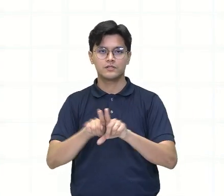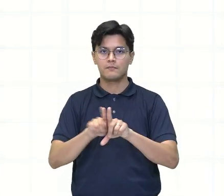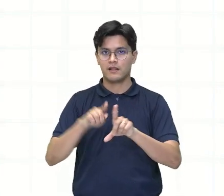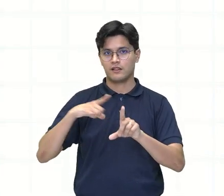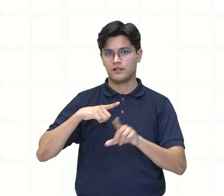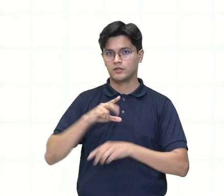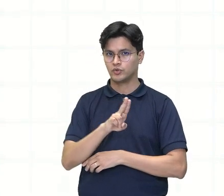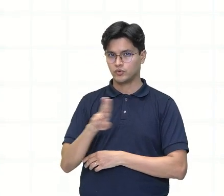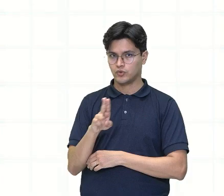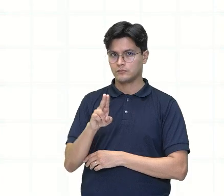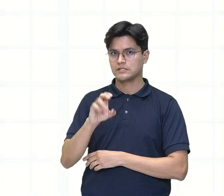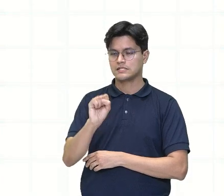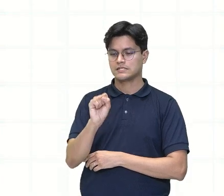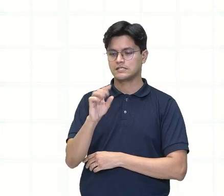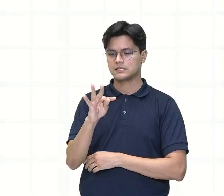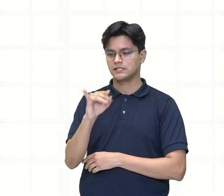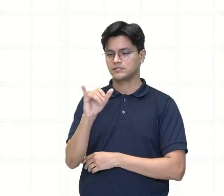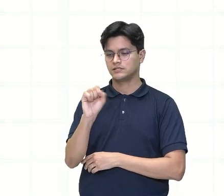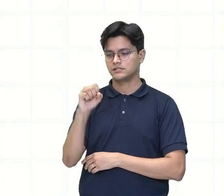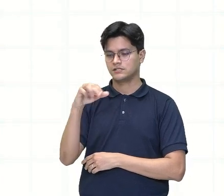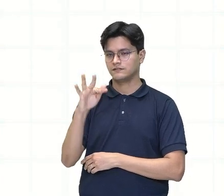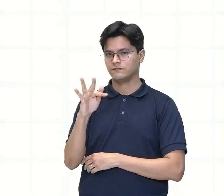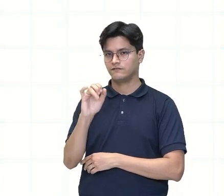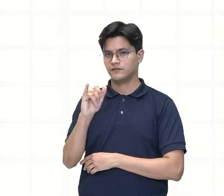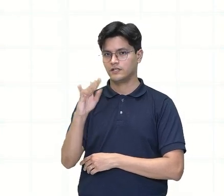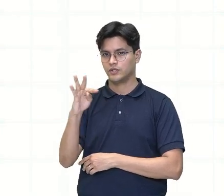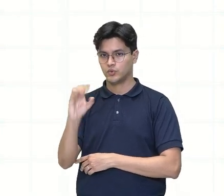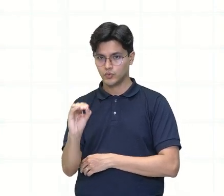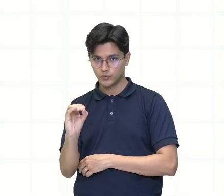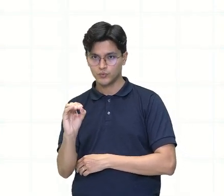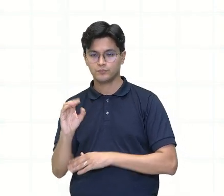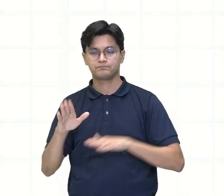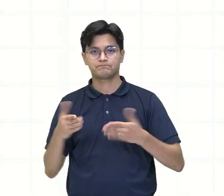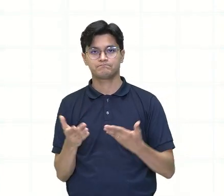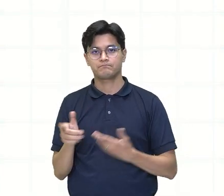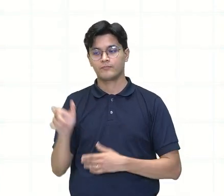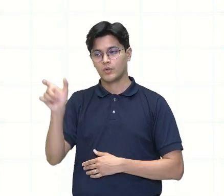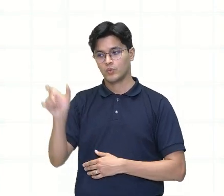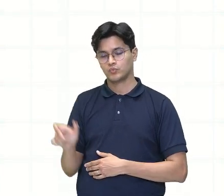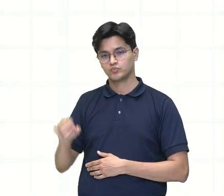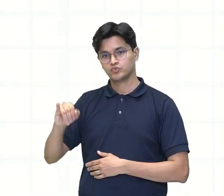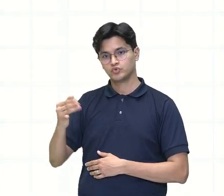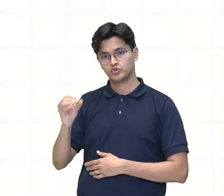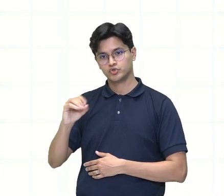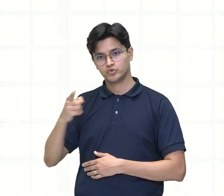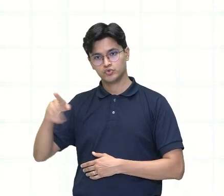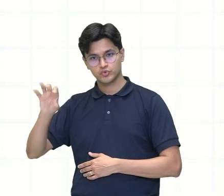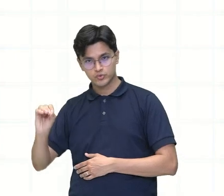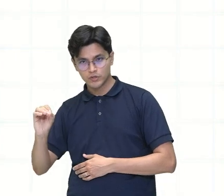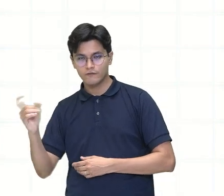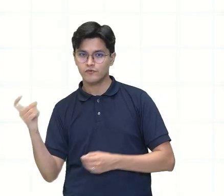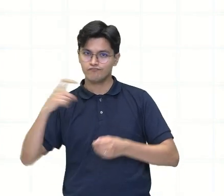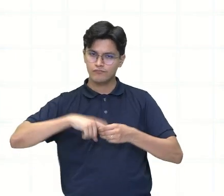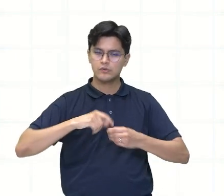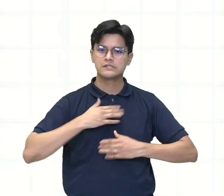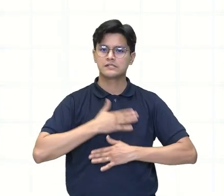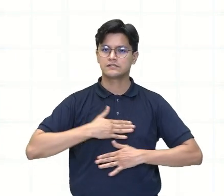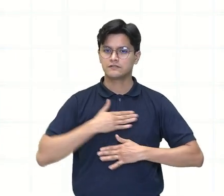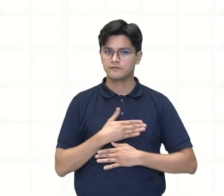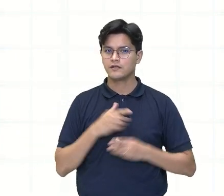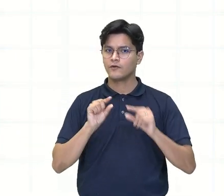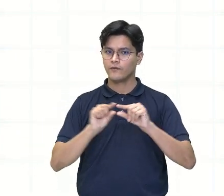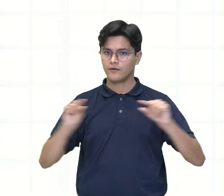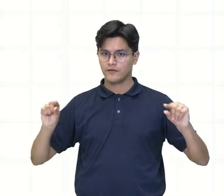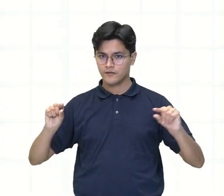nome, tá? Um nome. João voltou satisfeito, logo eu tenho aqui um verbo, né?